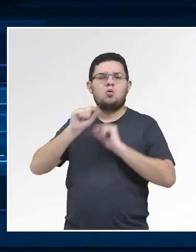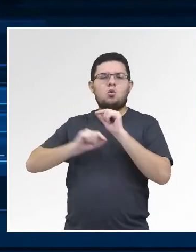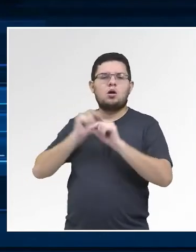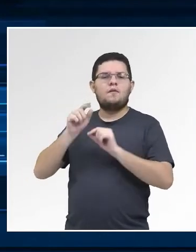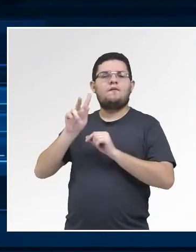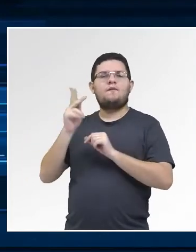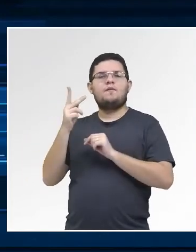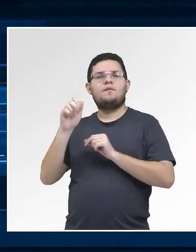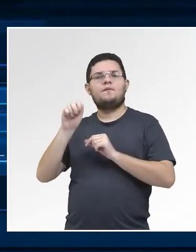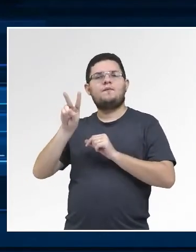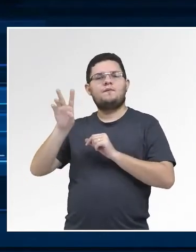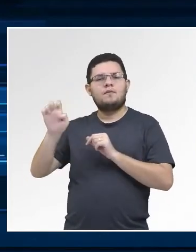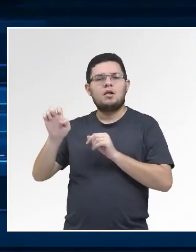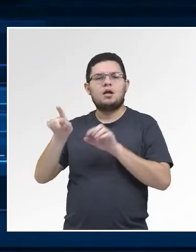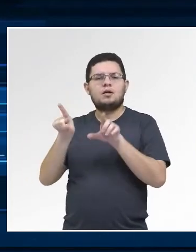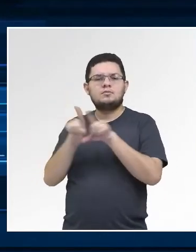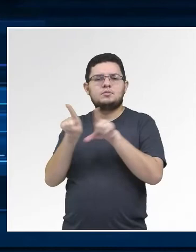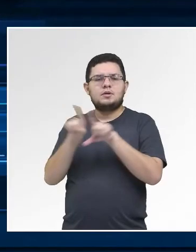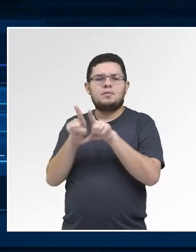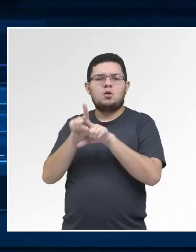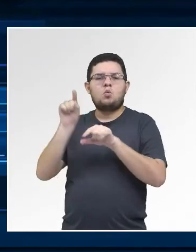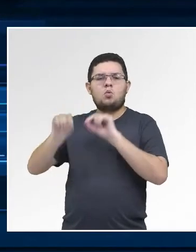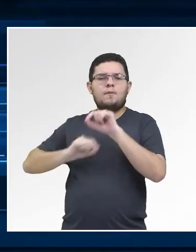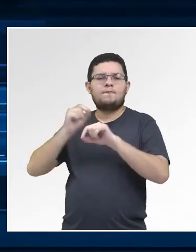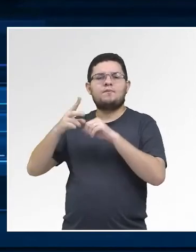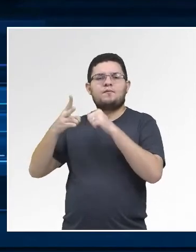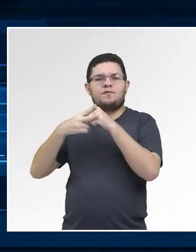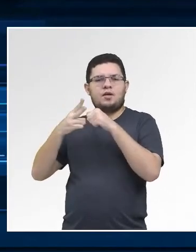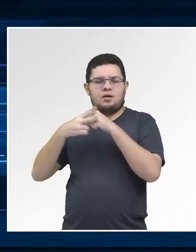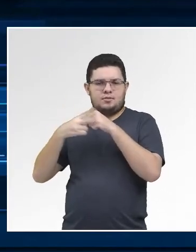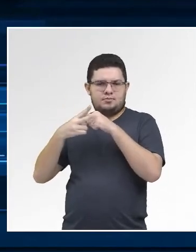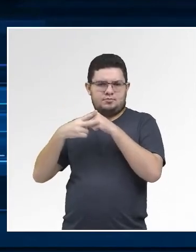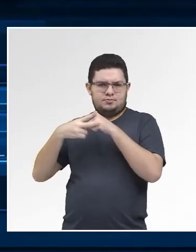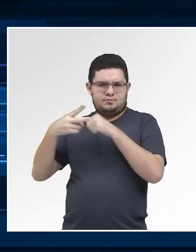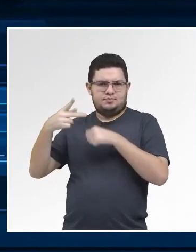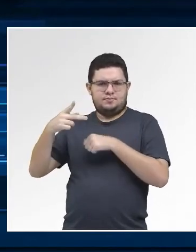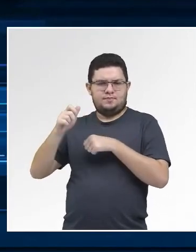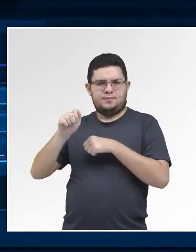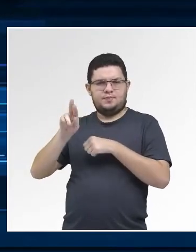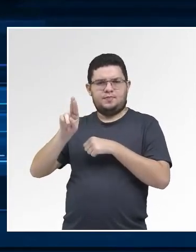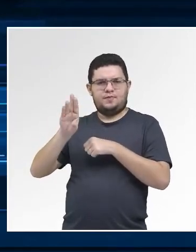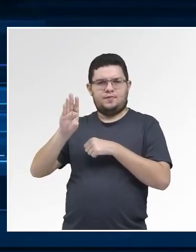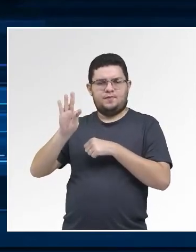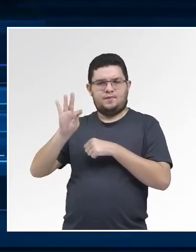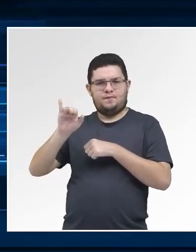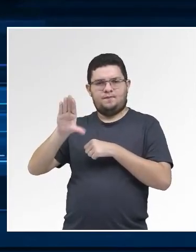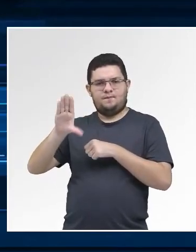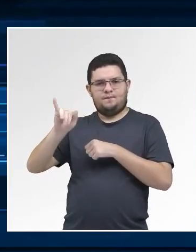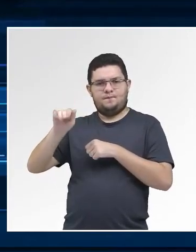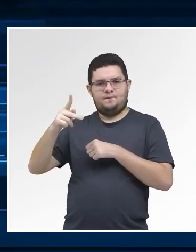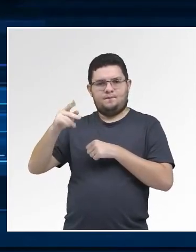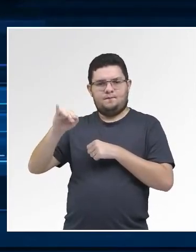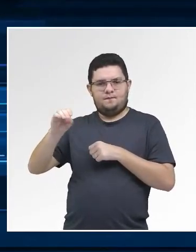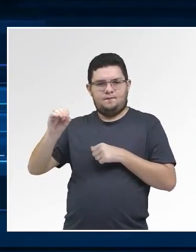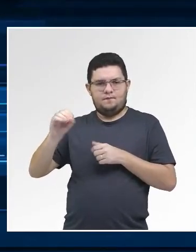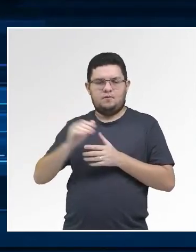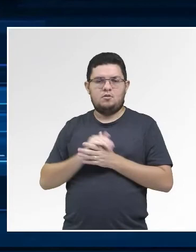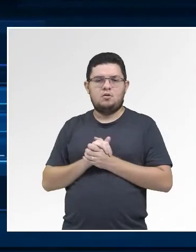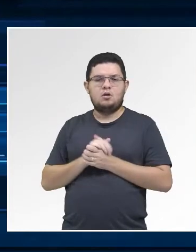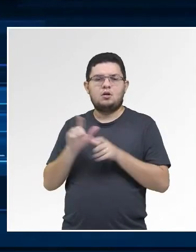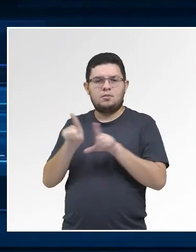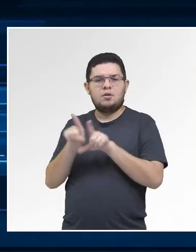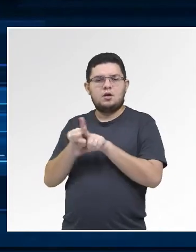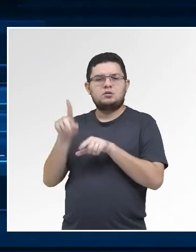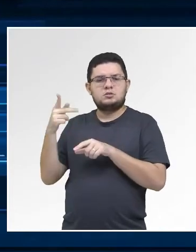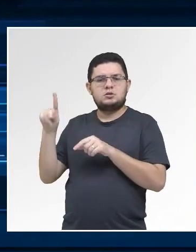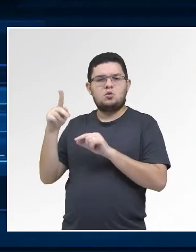no particípio fought, né? O presente dele é fight, e a forma do passado também é fought, assim como o particípio dele